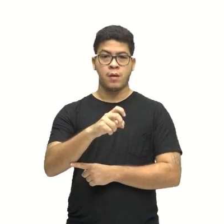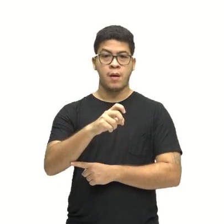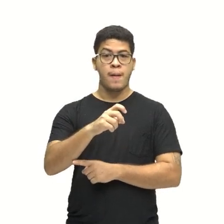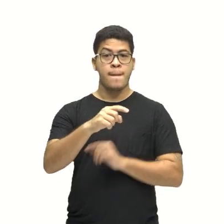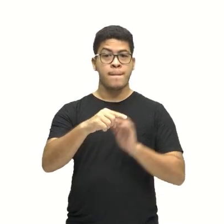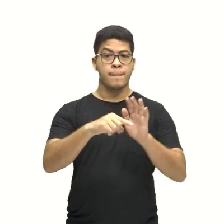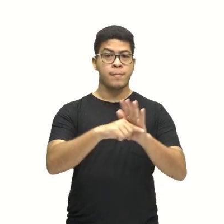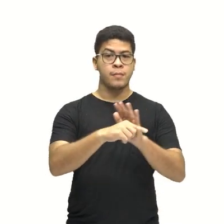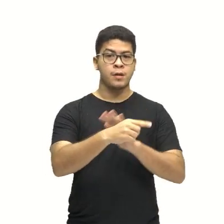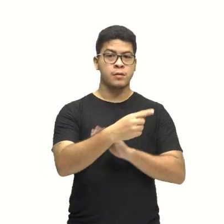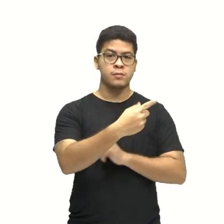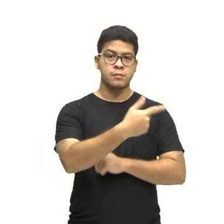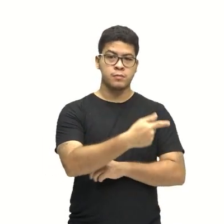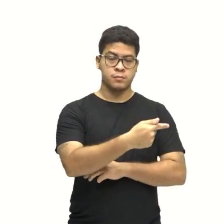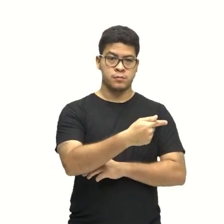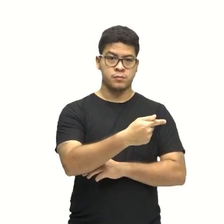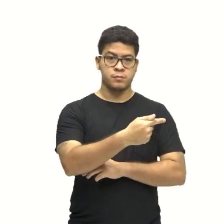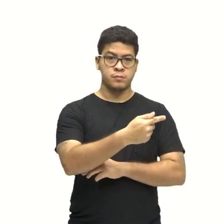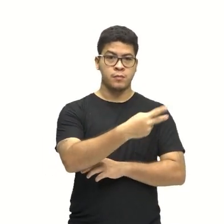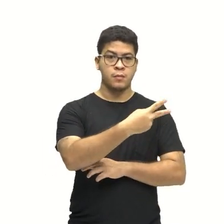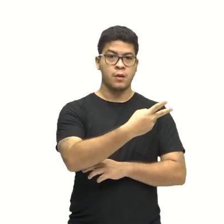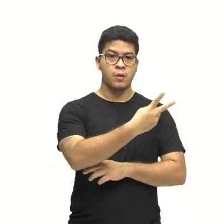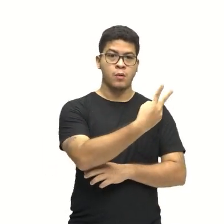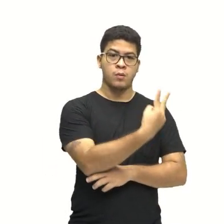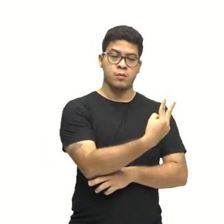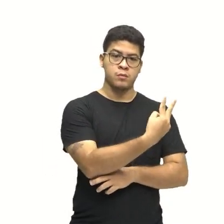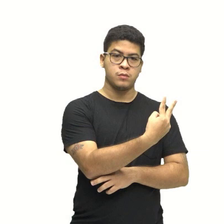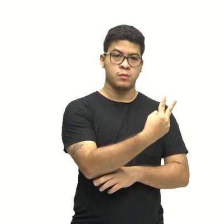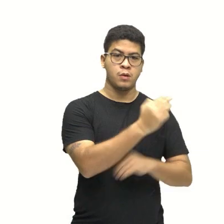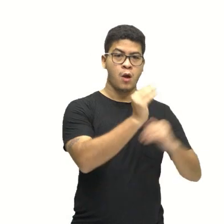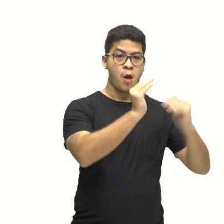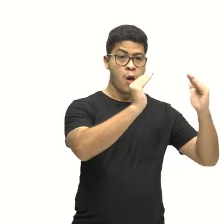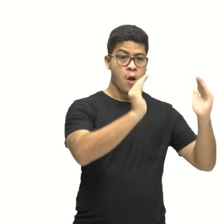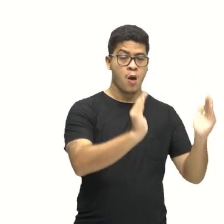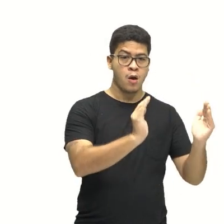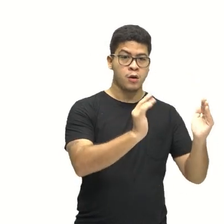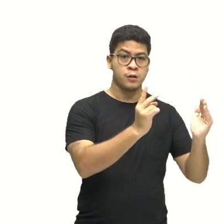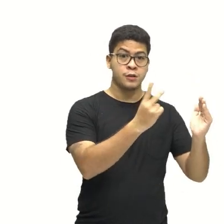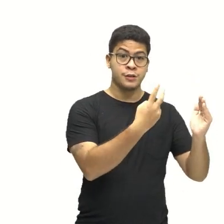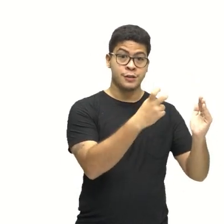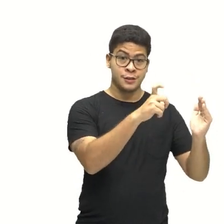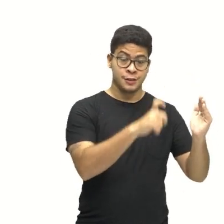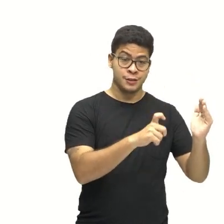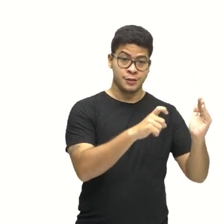menos 7 igual a 2x